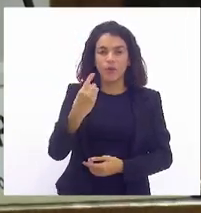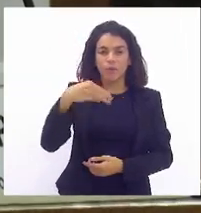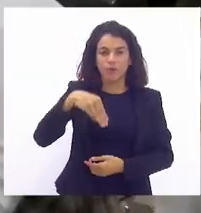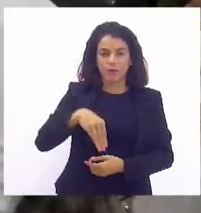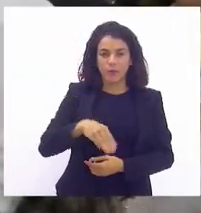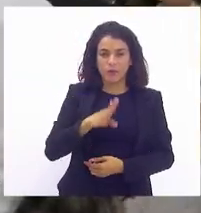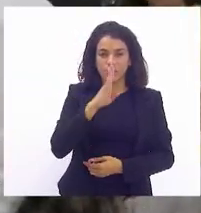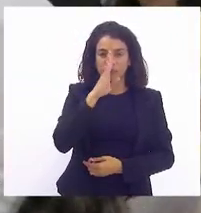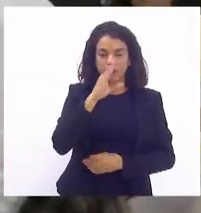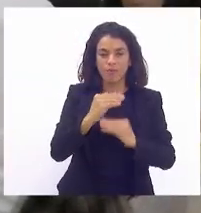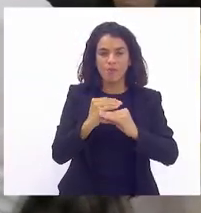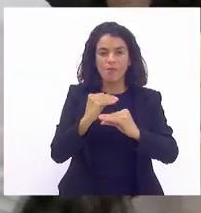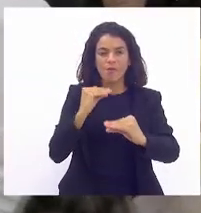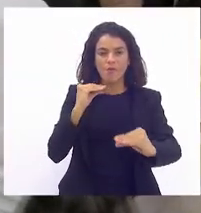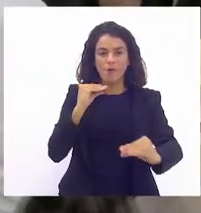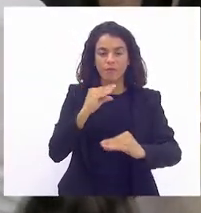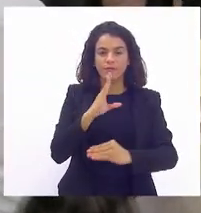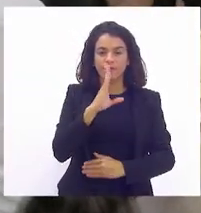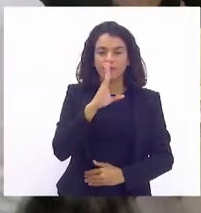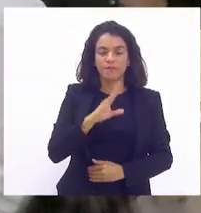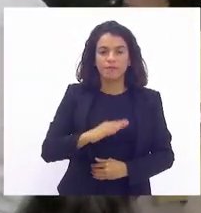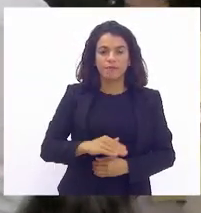favor.